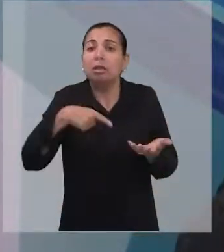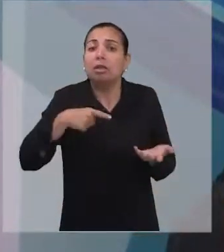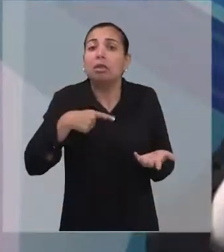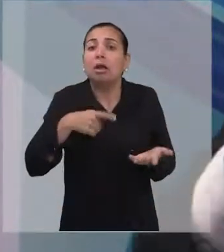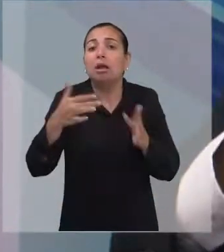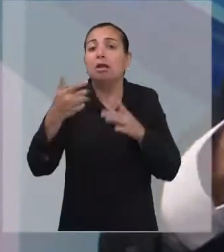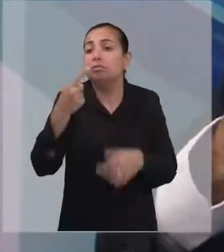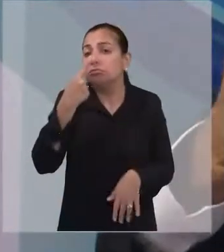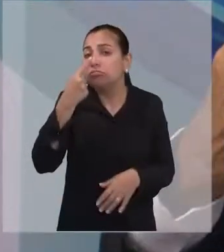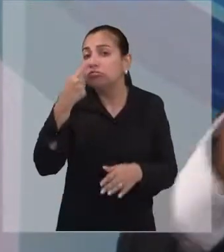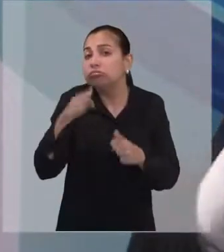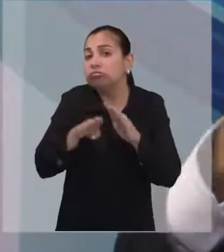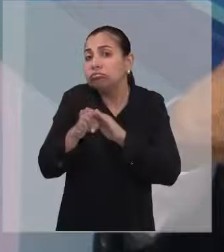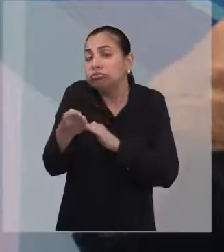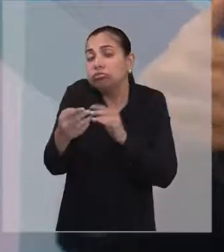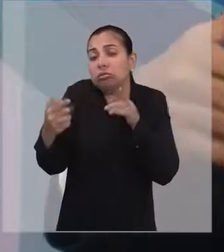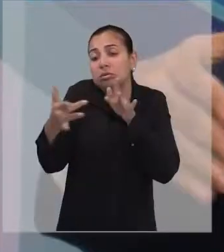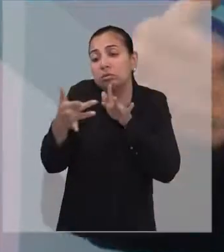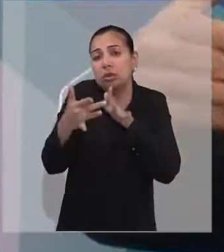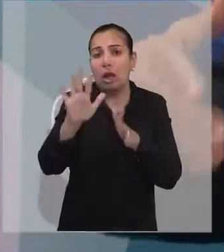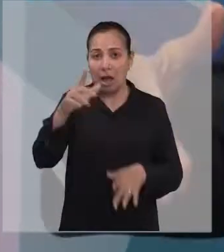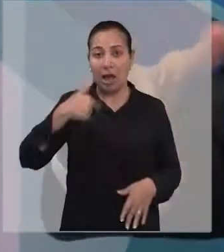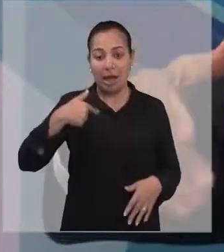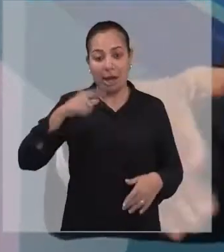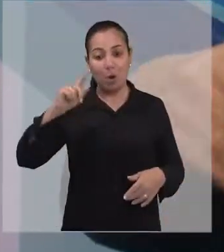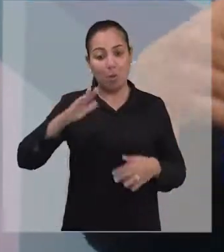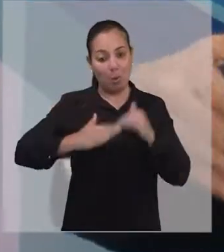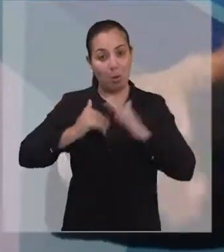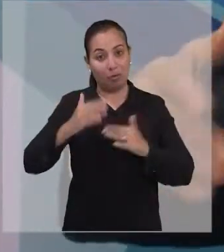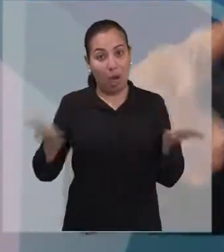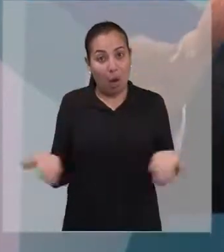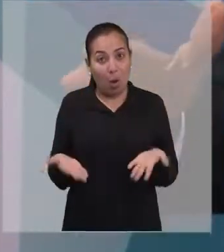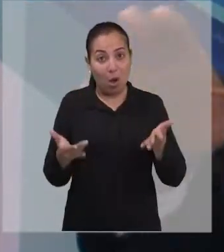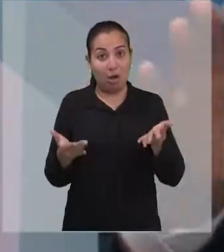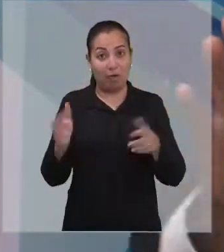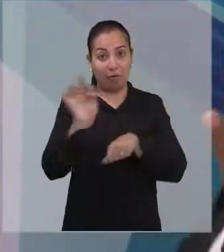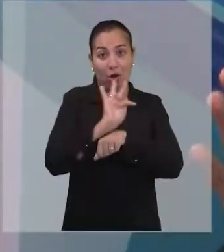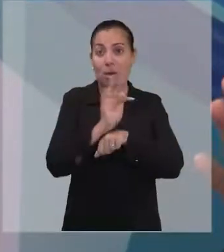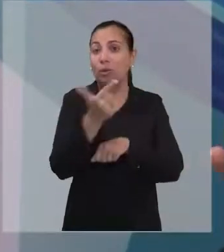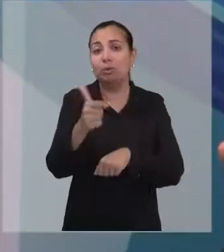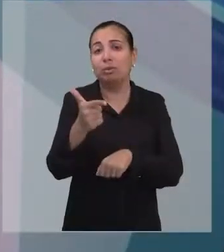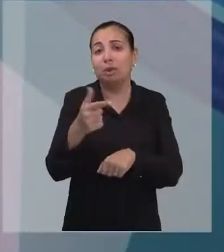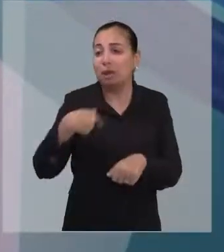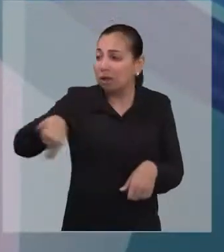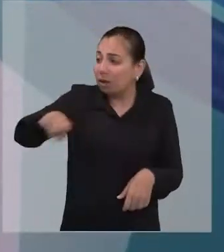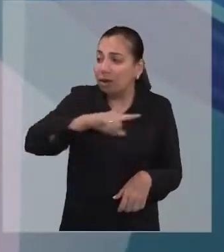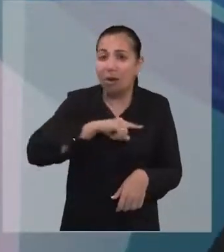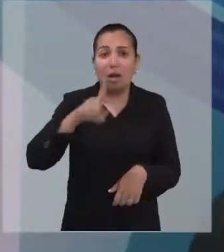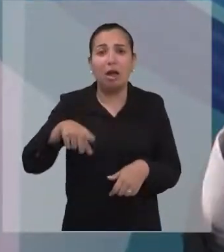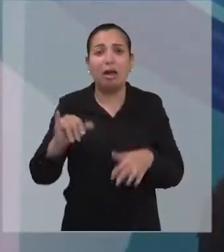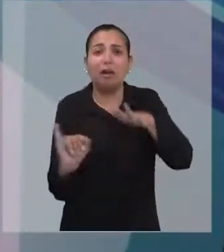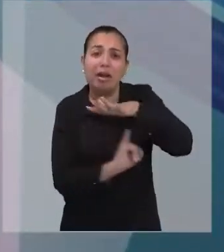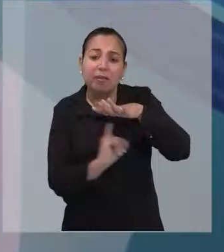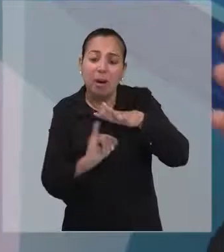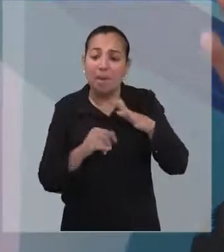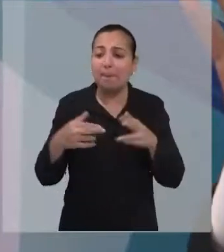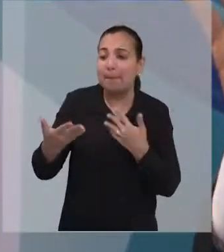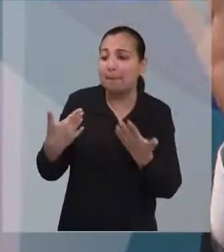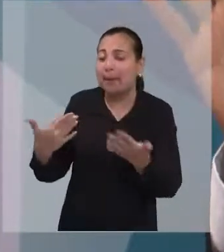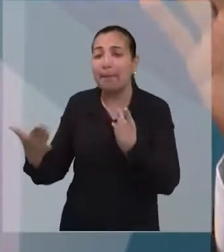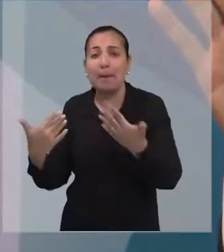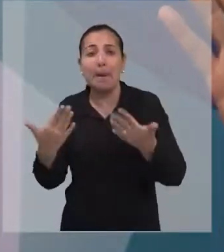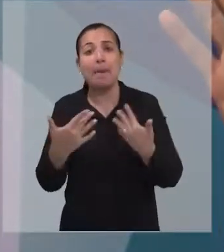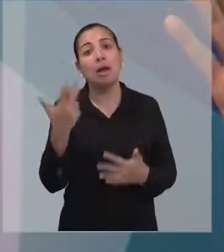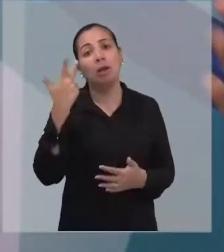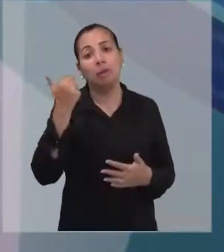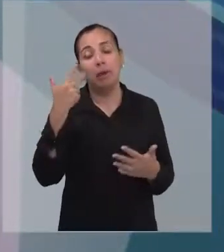está determinando como juiz que ele, procurador, tenha esse ou aquele procedimento. Né? E aí entramos no campo